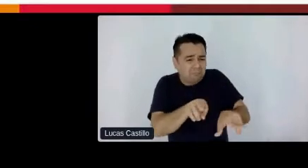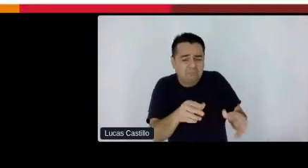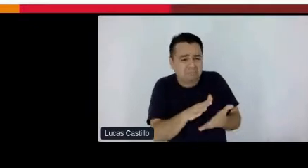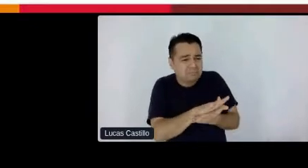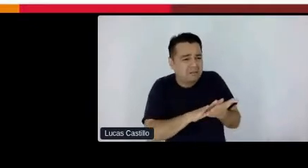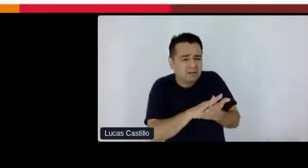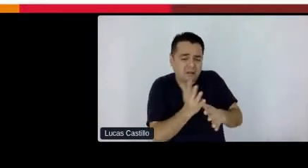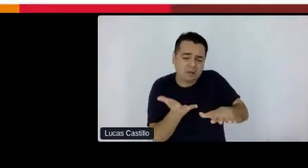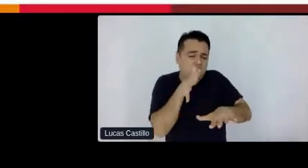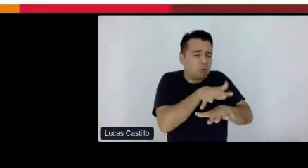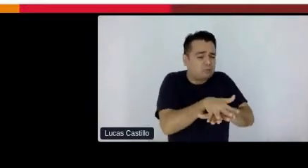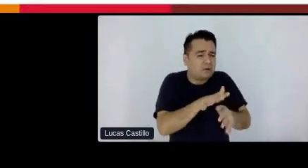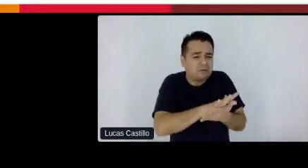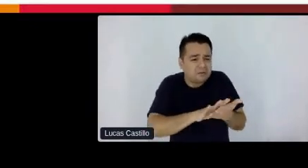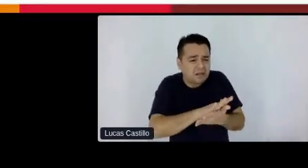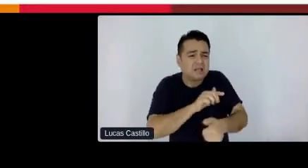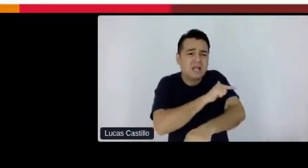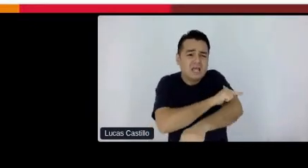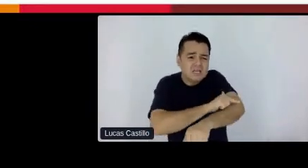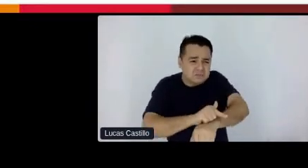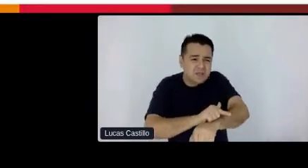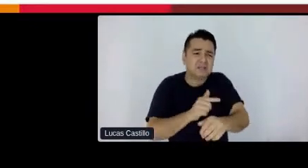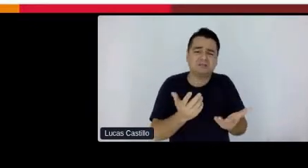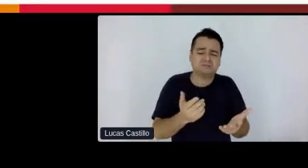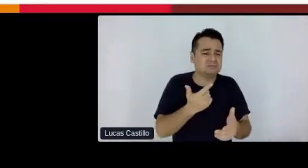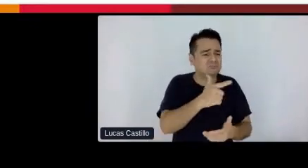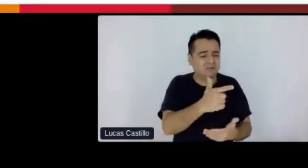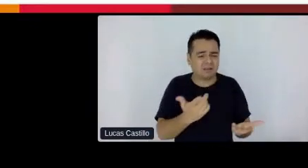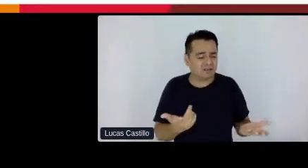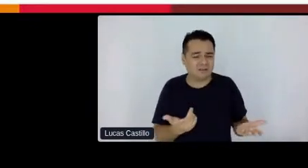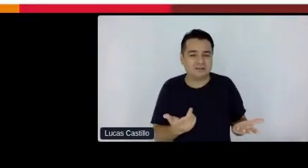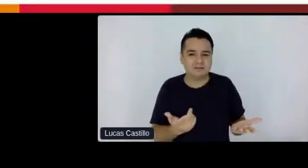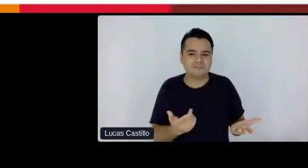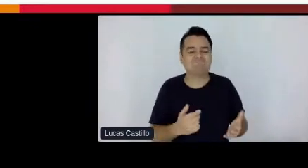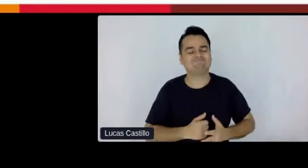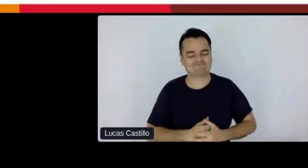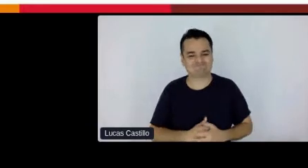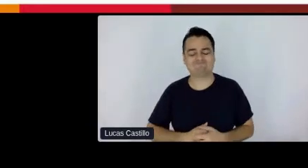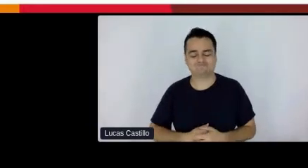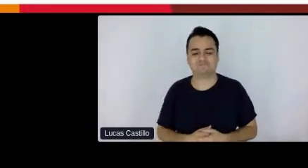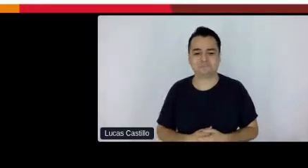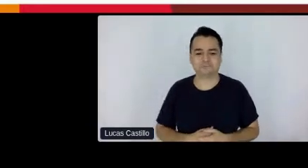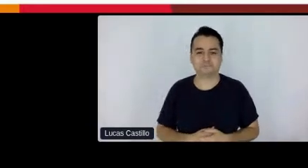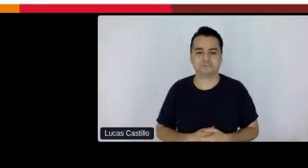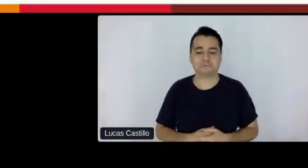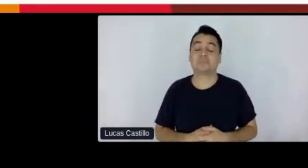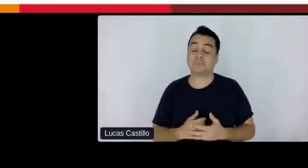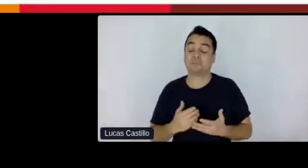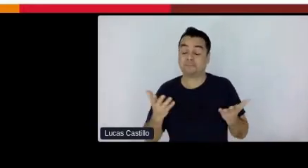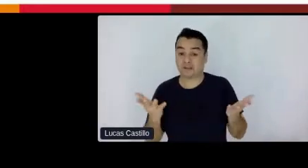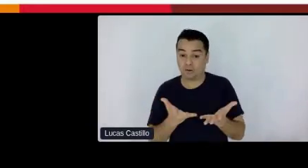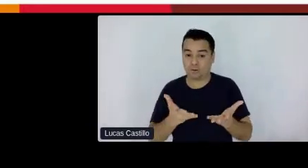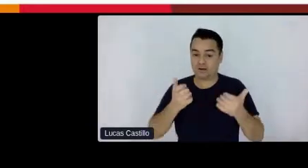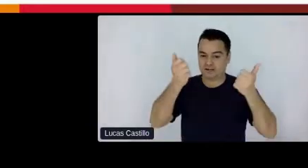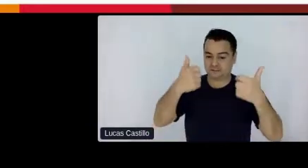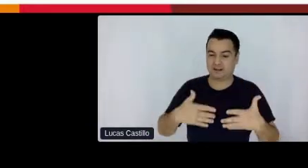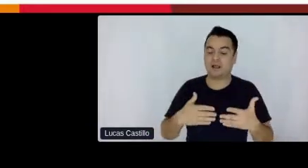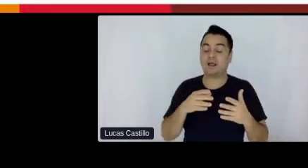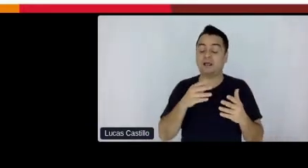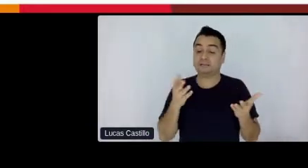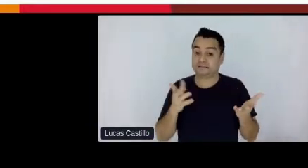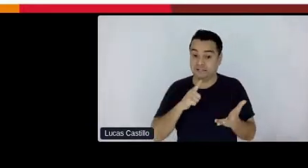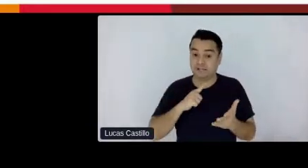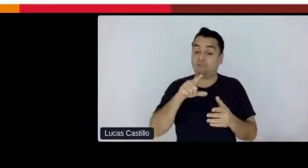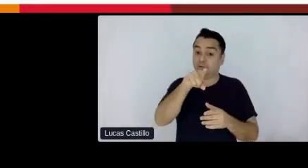inclusão, não tem nada de respeito à pessoa que acabou de passar pela porta. Então, vamos falar as etapas, né, de um